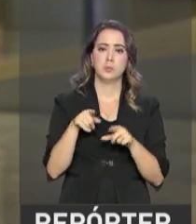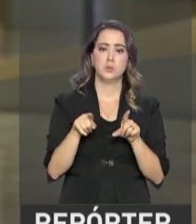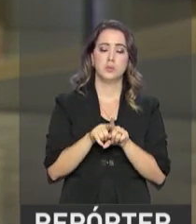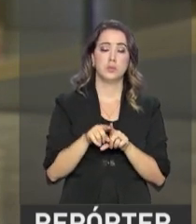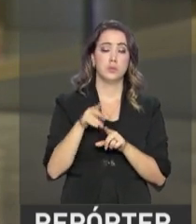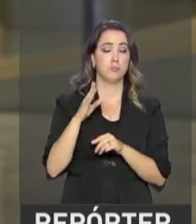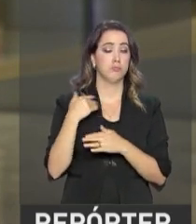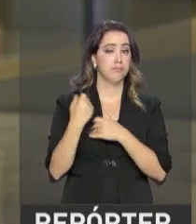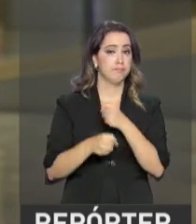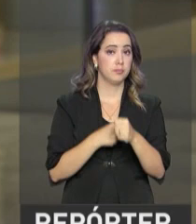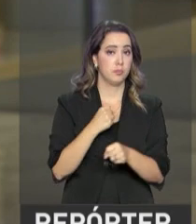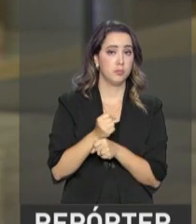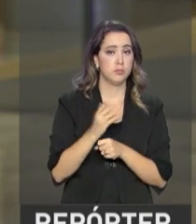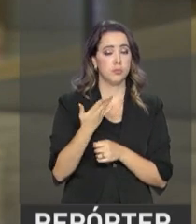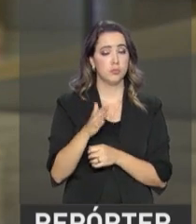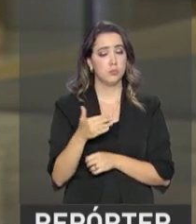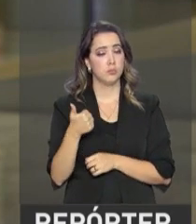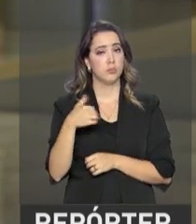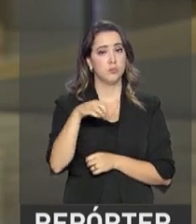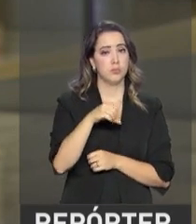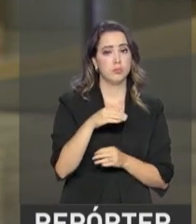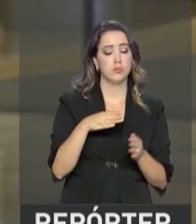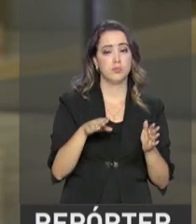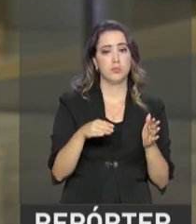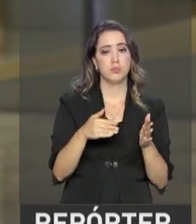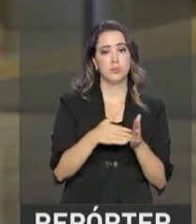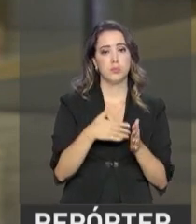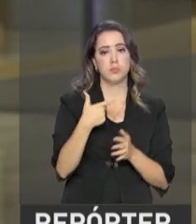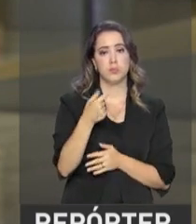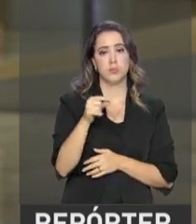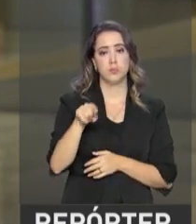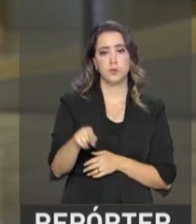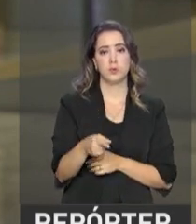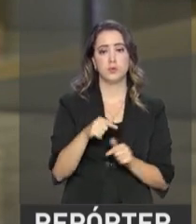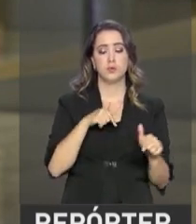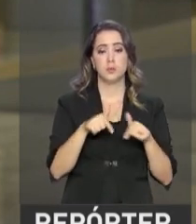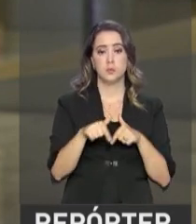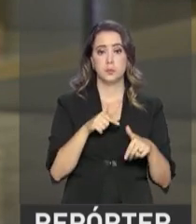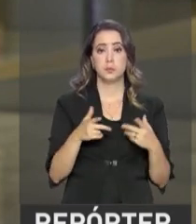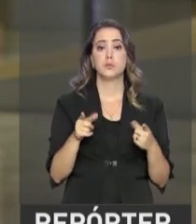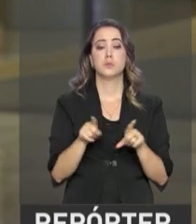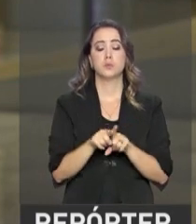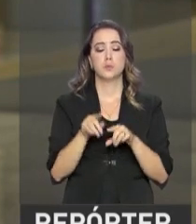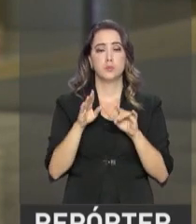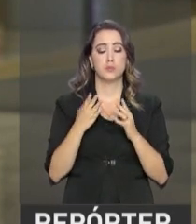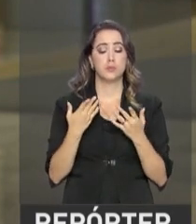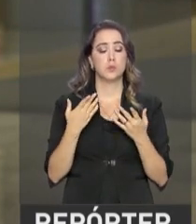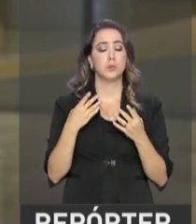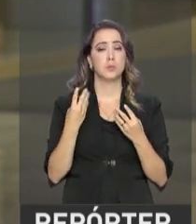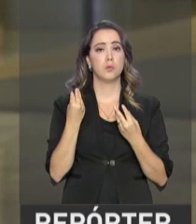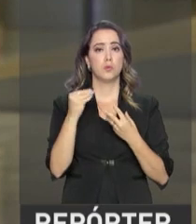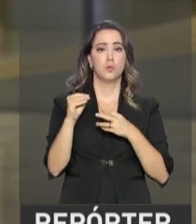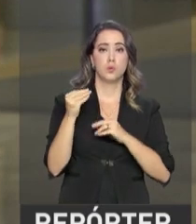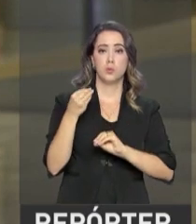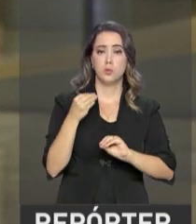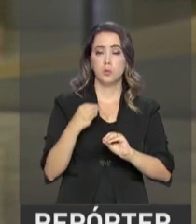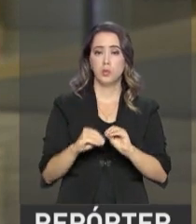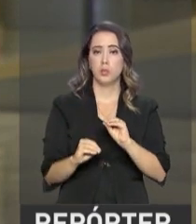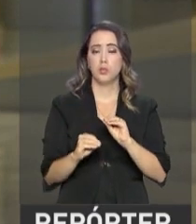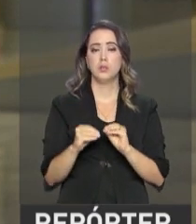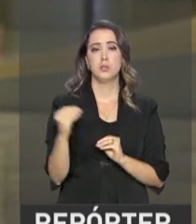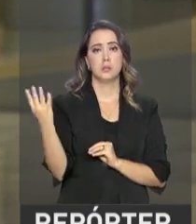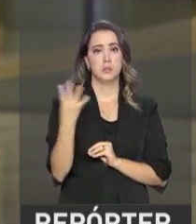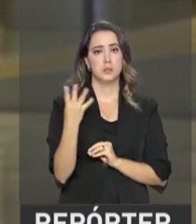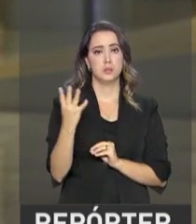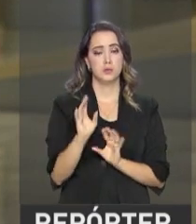e gerar entre 19 e 20 mil empregos também foram incluídos nesta quarta rodada de licitações